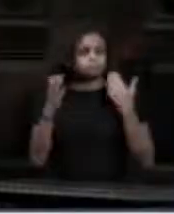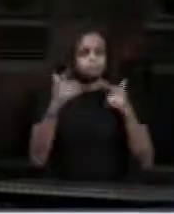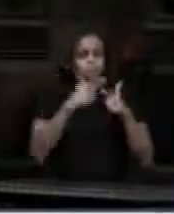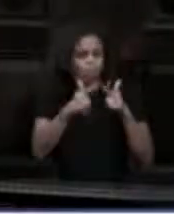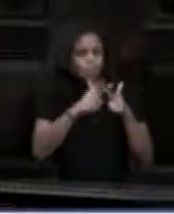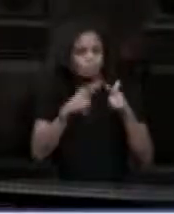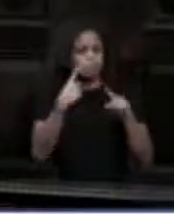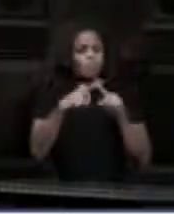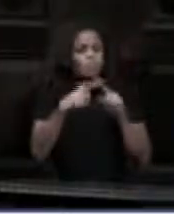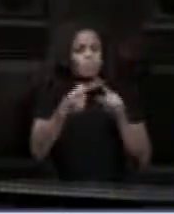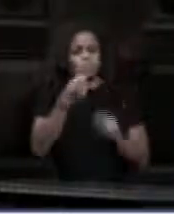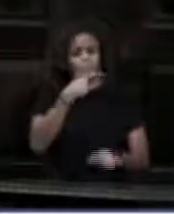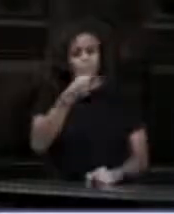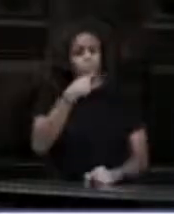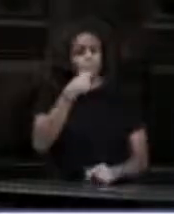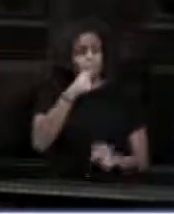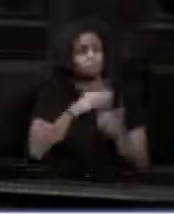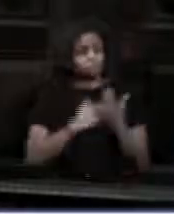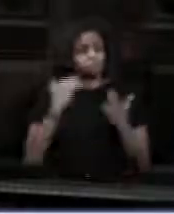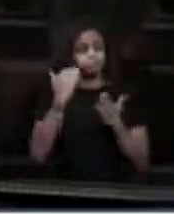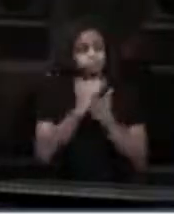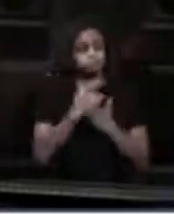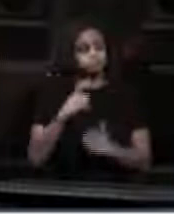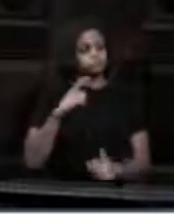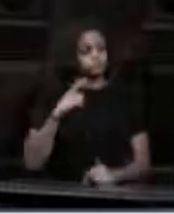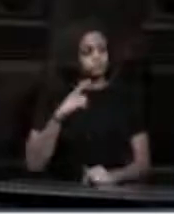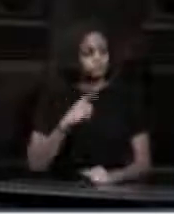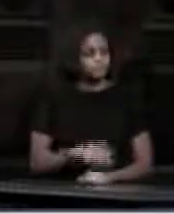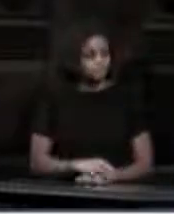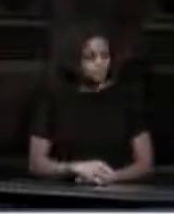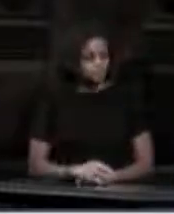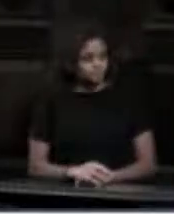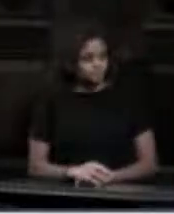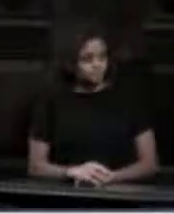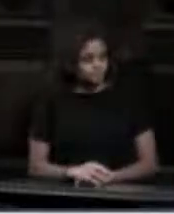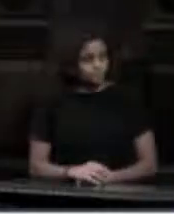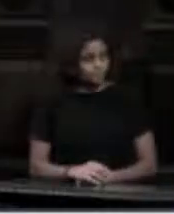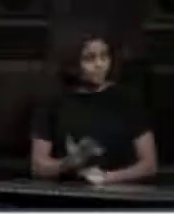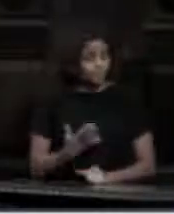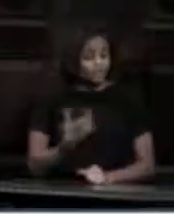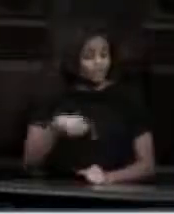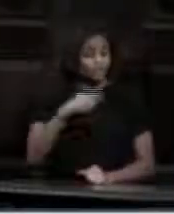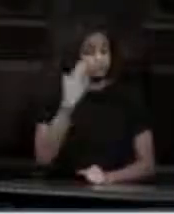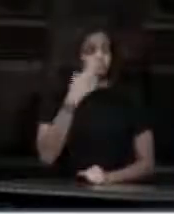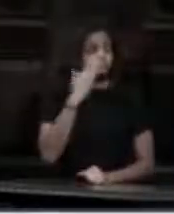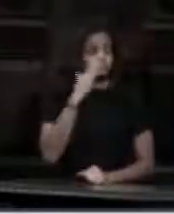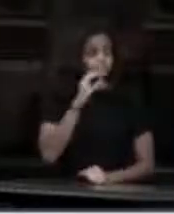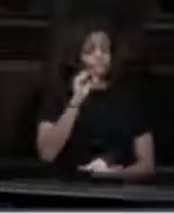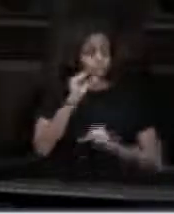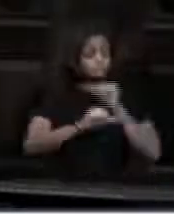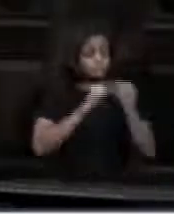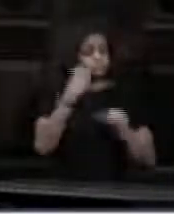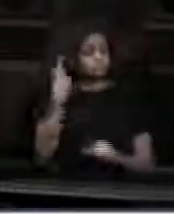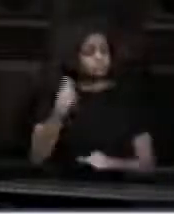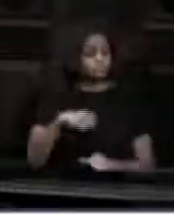drogas. Nesse sentido, a gente entende que algumas transformações se fazem